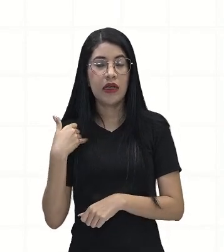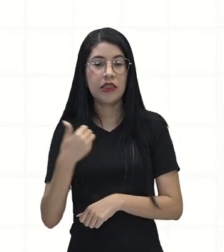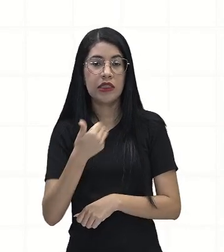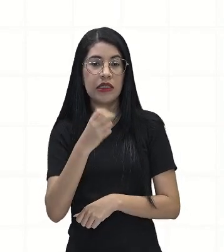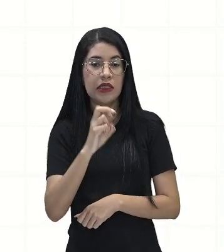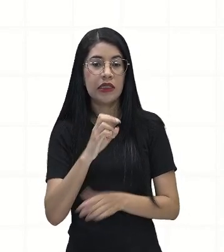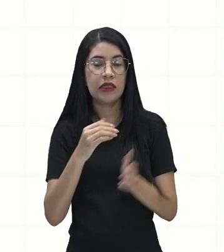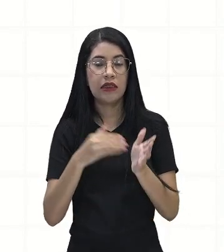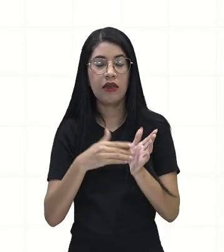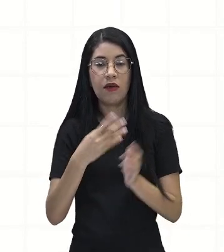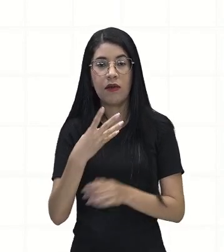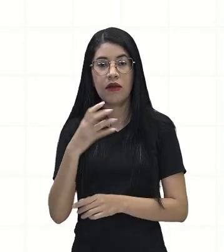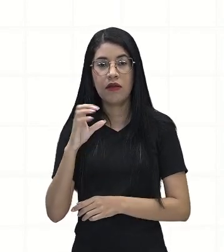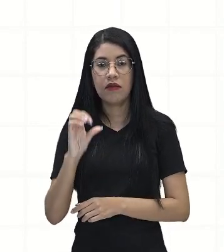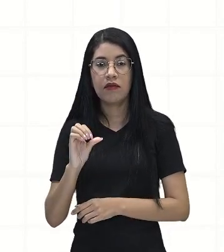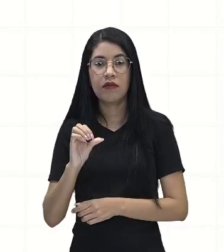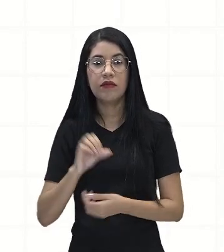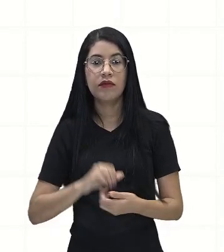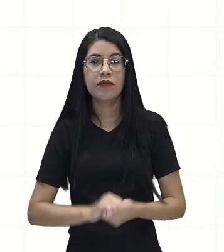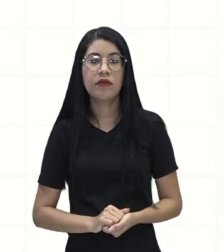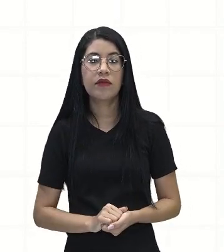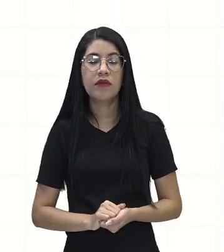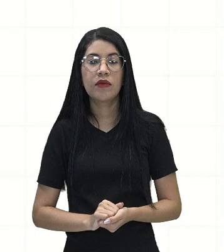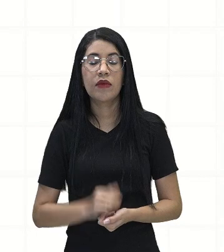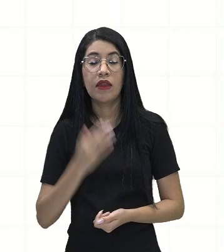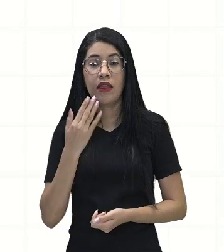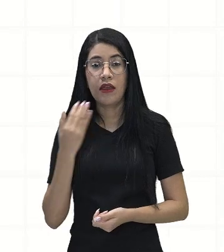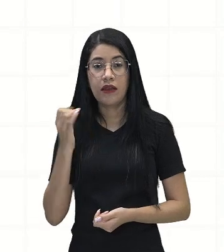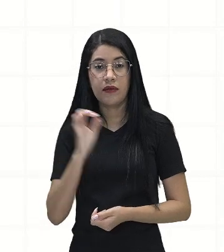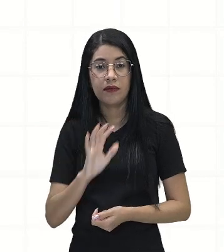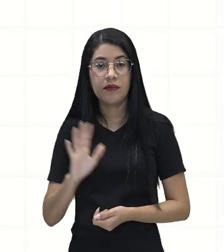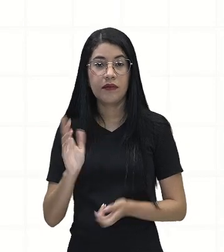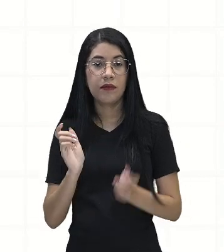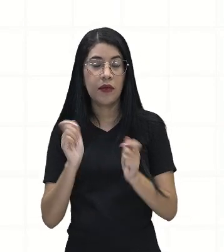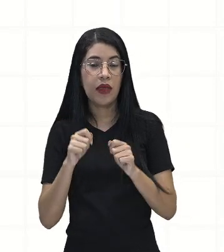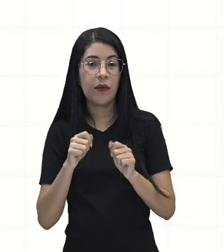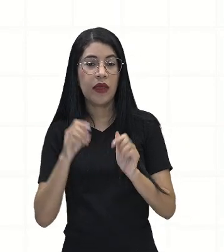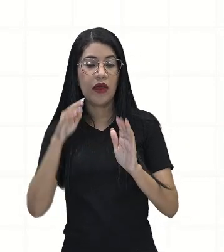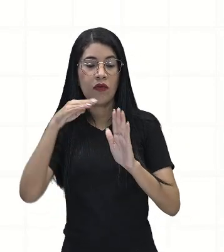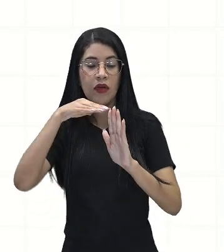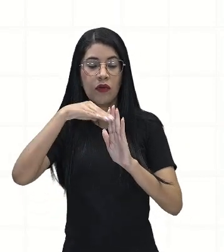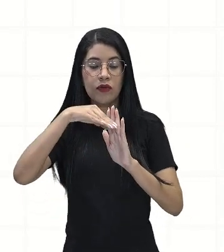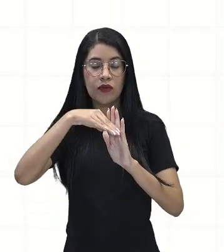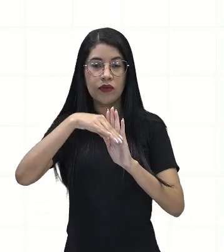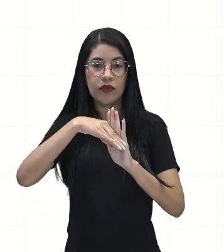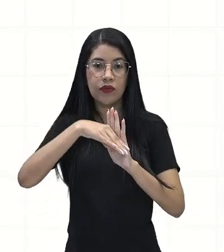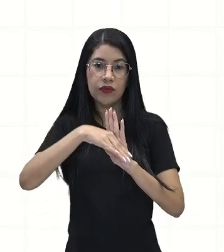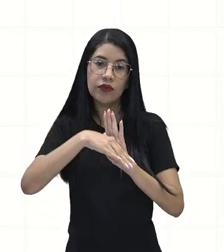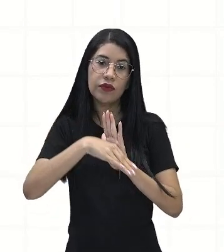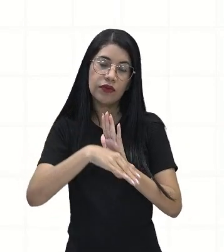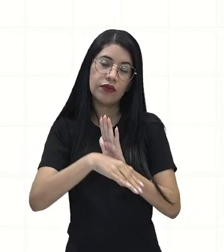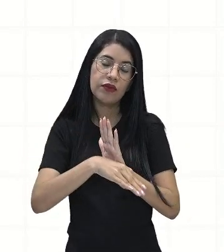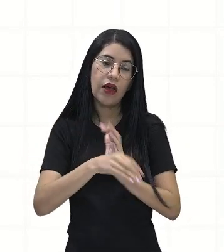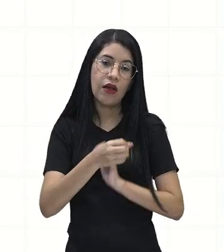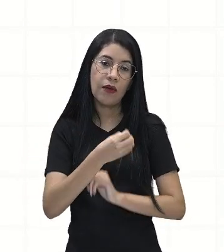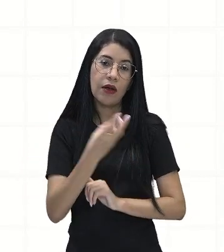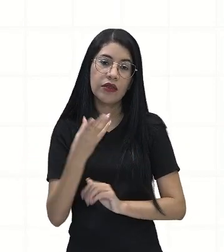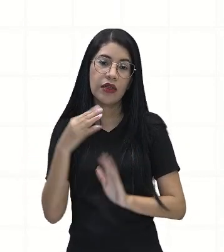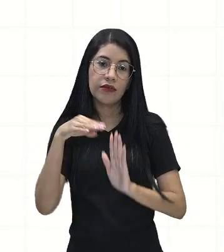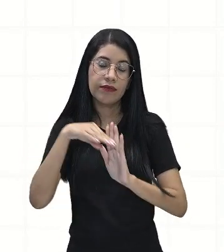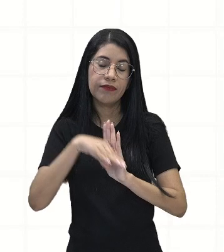49 anos. E aí, nesse gráfico, a gente pode observar que houve uma queda nessa taxa. Desde o ano